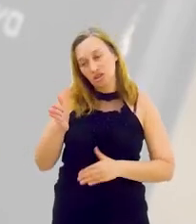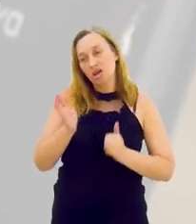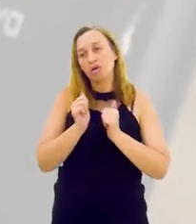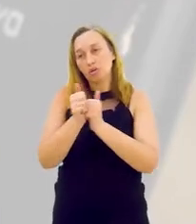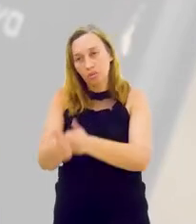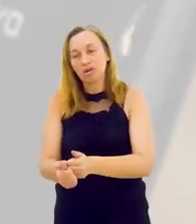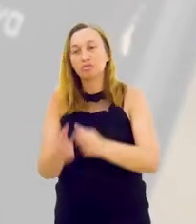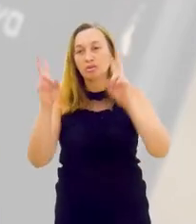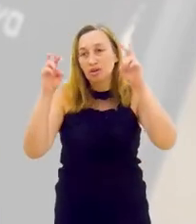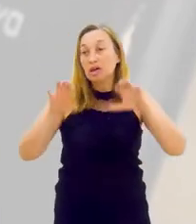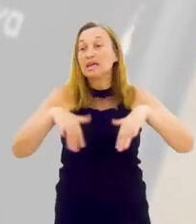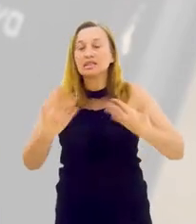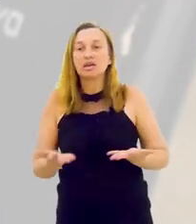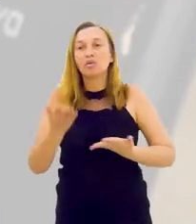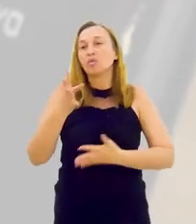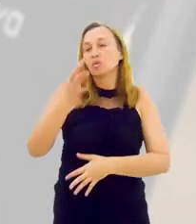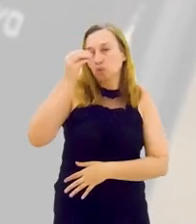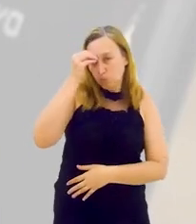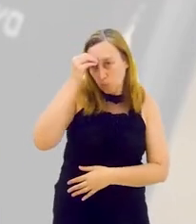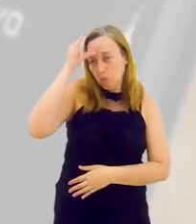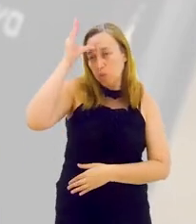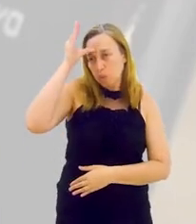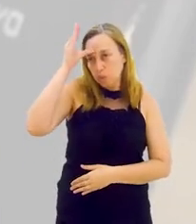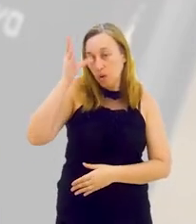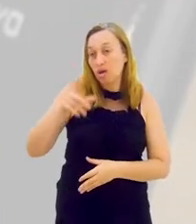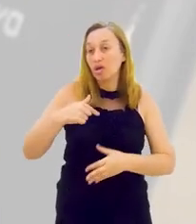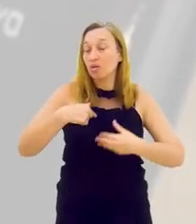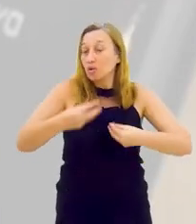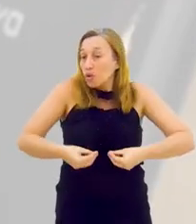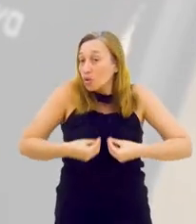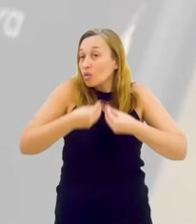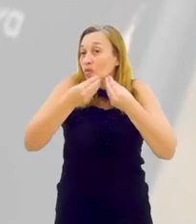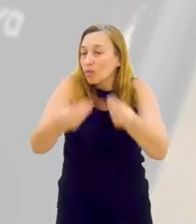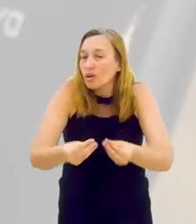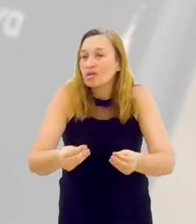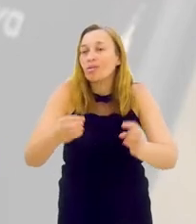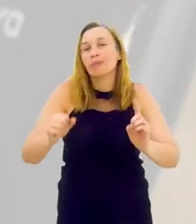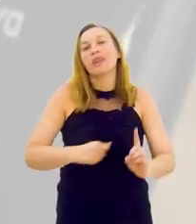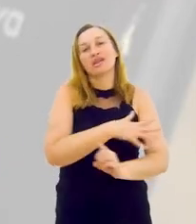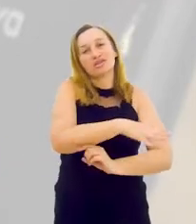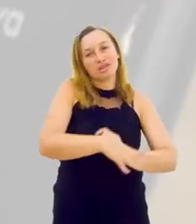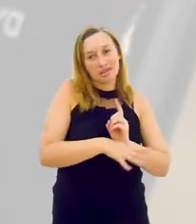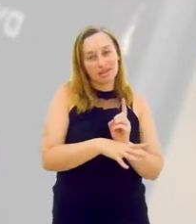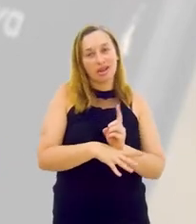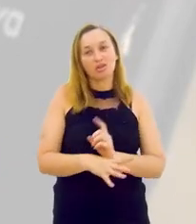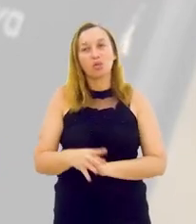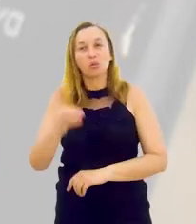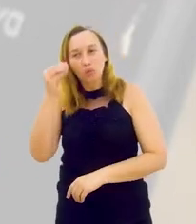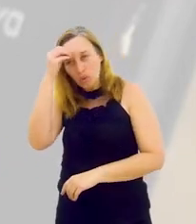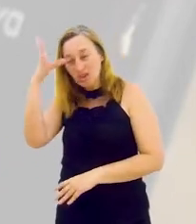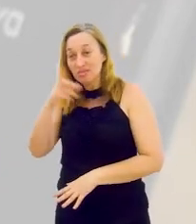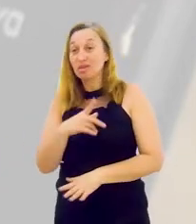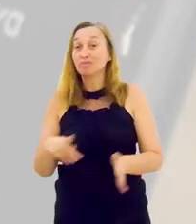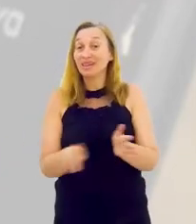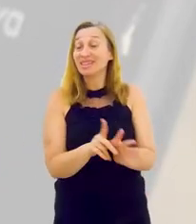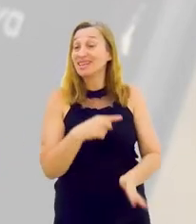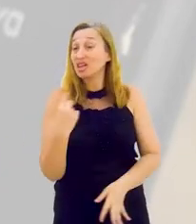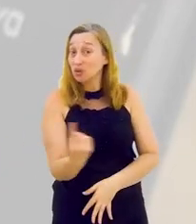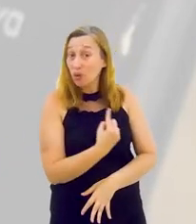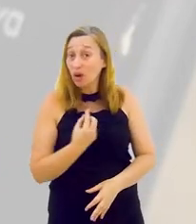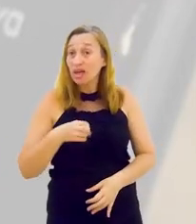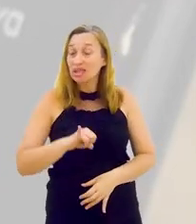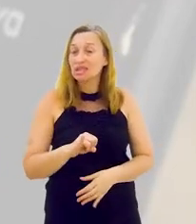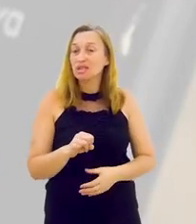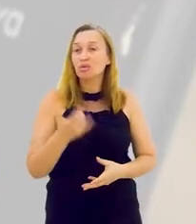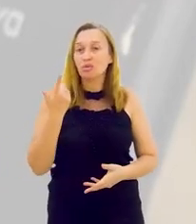acompanhou sobre isso. Então, esse conhecimento eu estou devolvendo para a sociedade, tá? Que é um conhecimento nosso. E se a